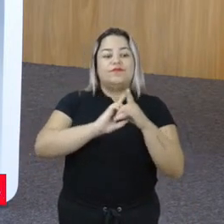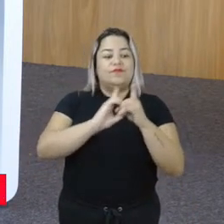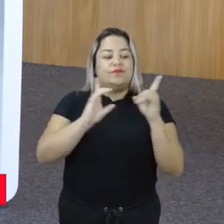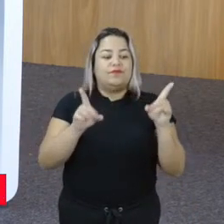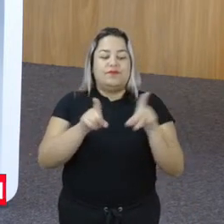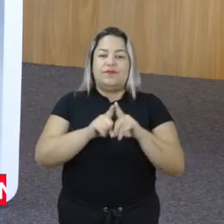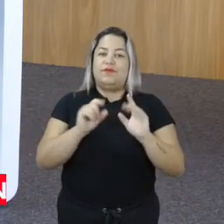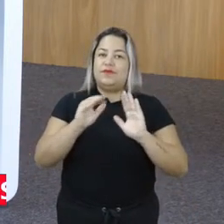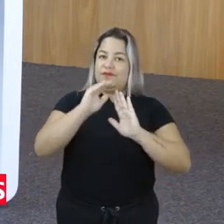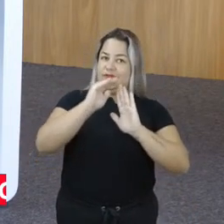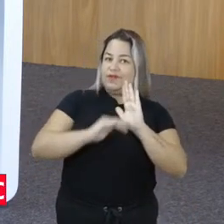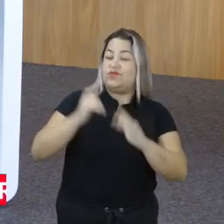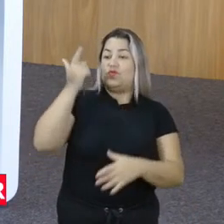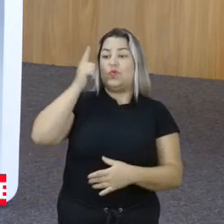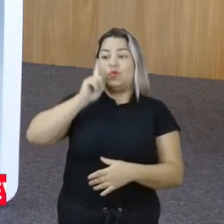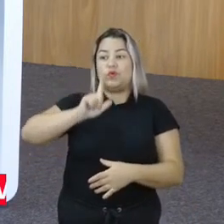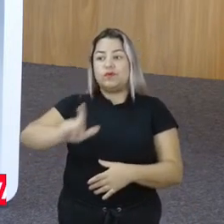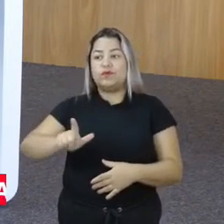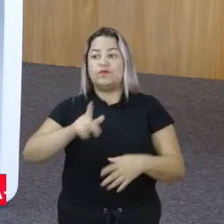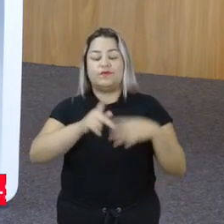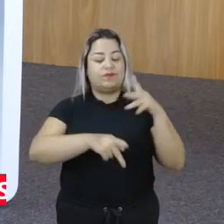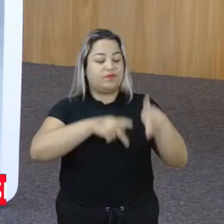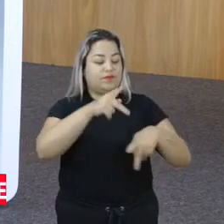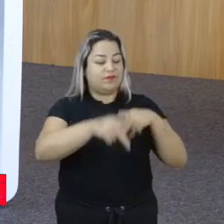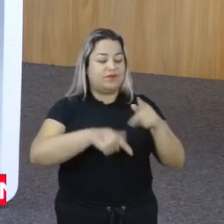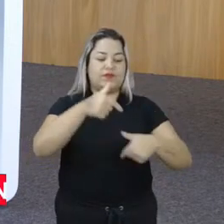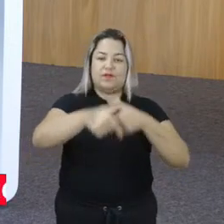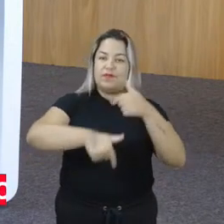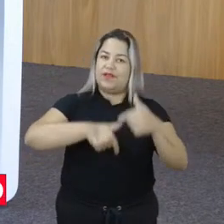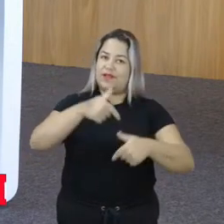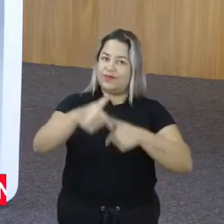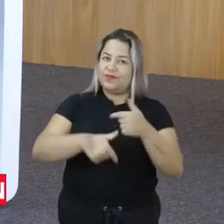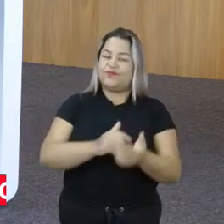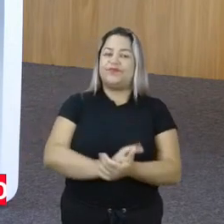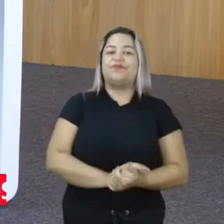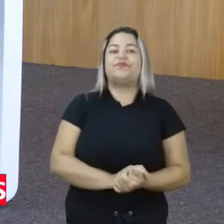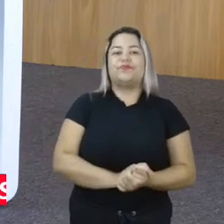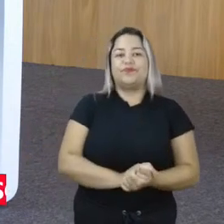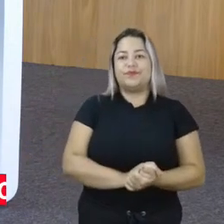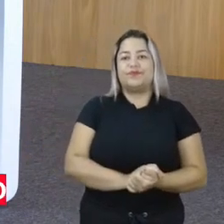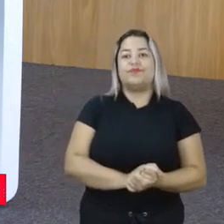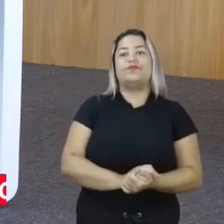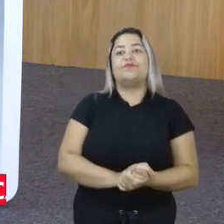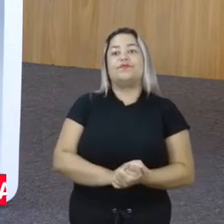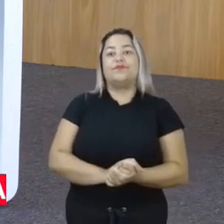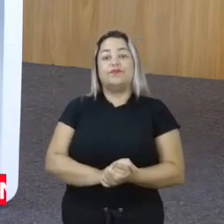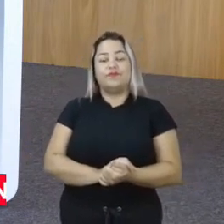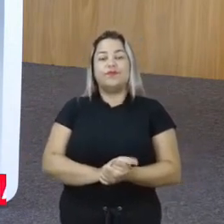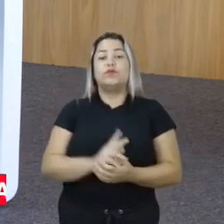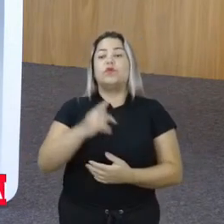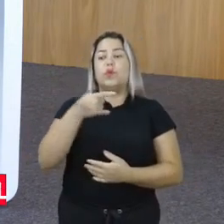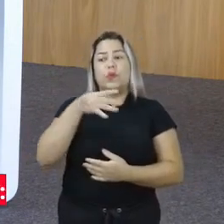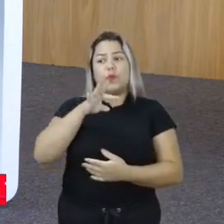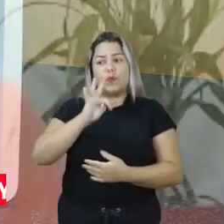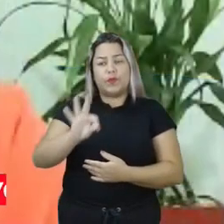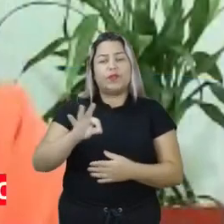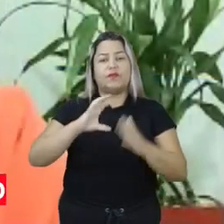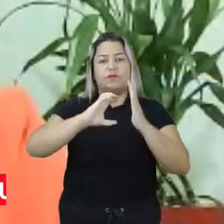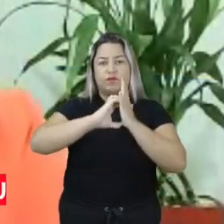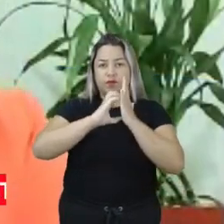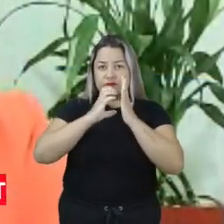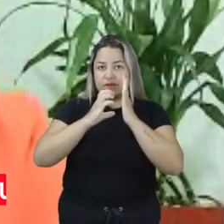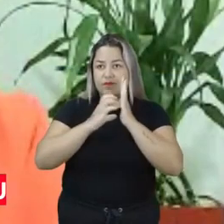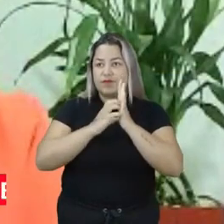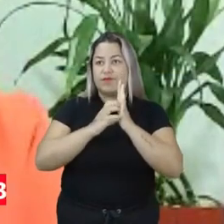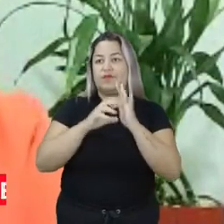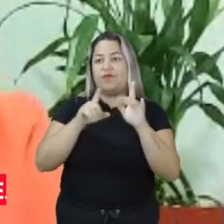e nessa agenda de conquistas, né, do povo trabalhador. Sabe, companheiro, o PT é um partido, além de ser um